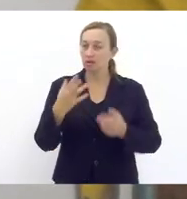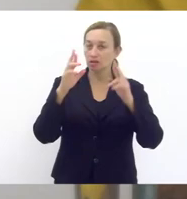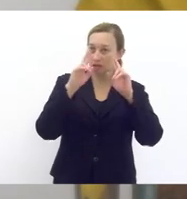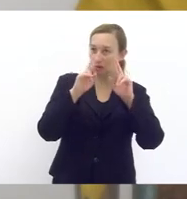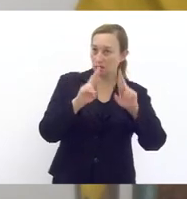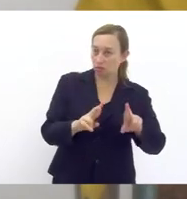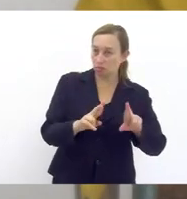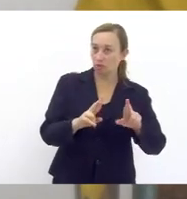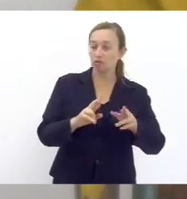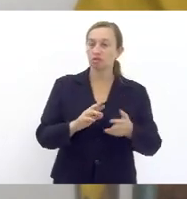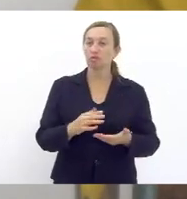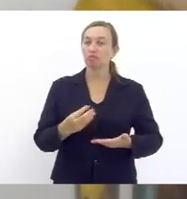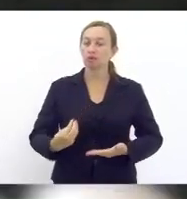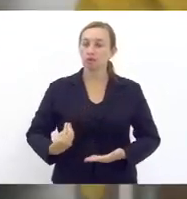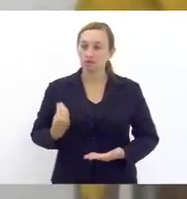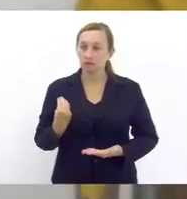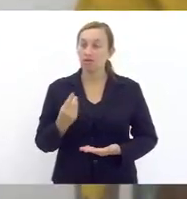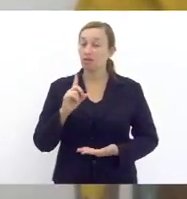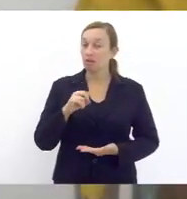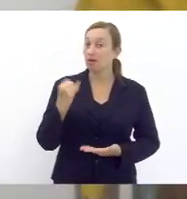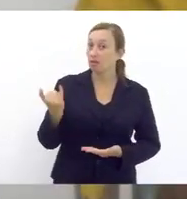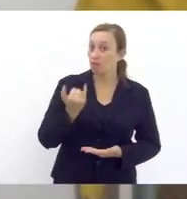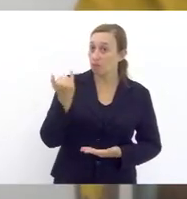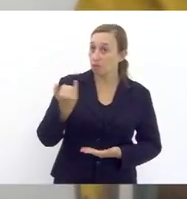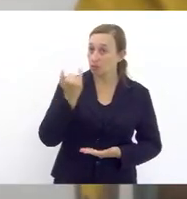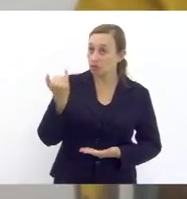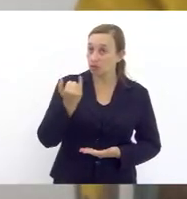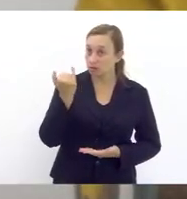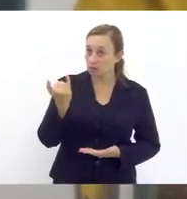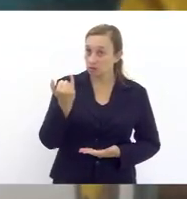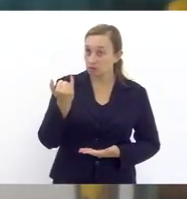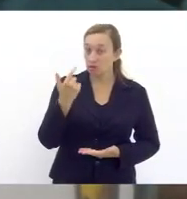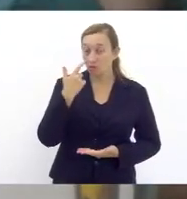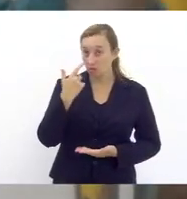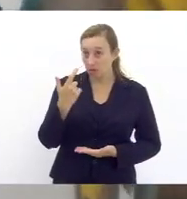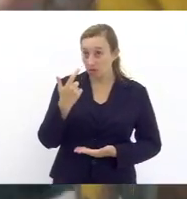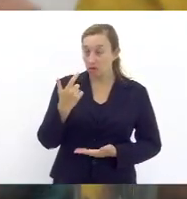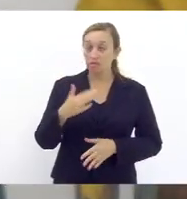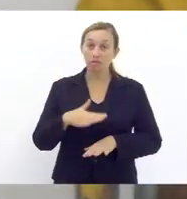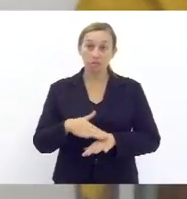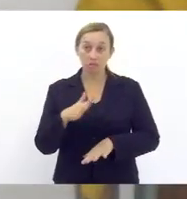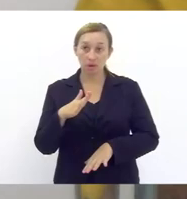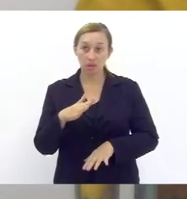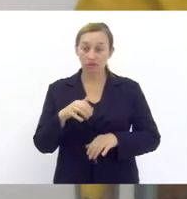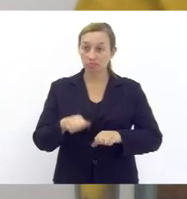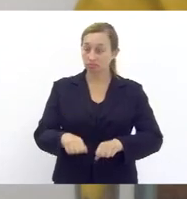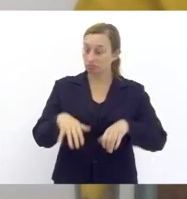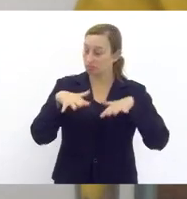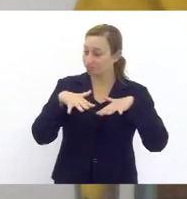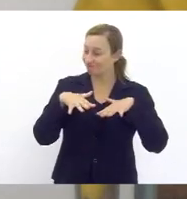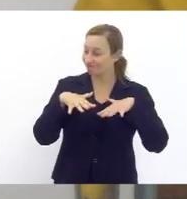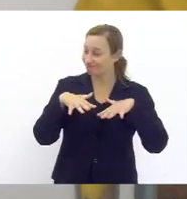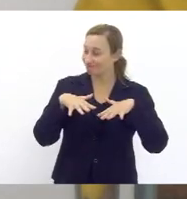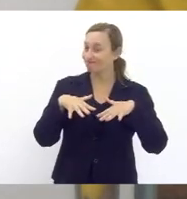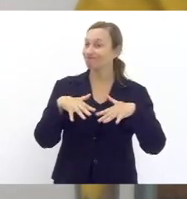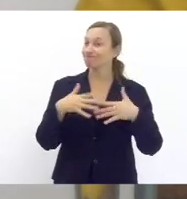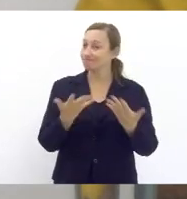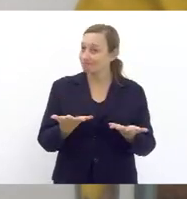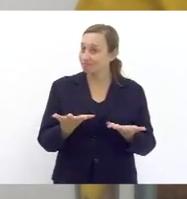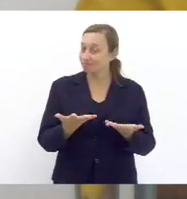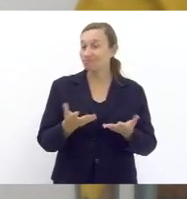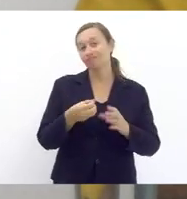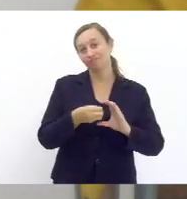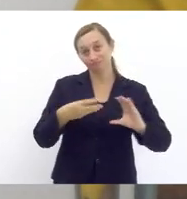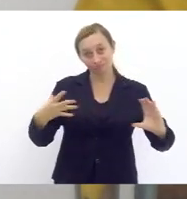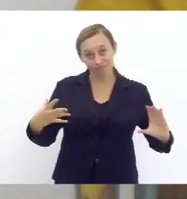aqui pela presença é muito importante ouvi-lo ainda mais no plenário com essa natureza com